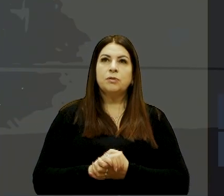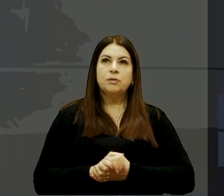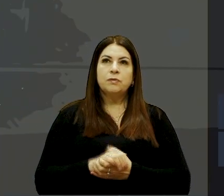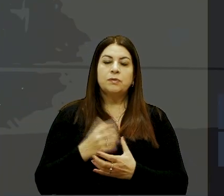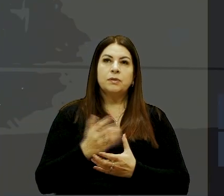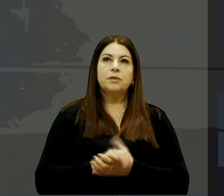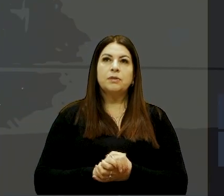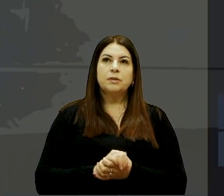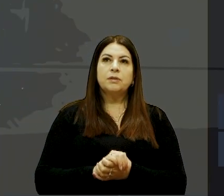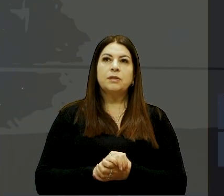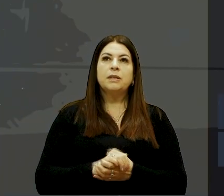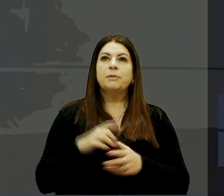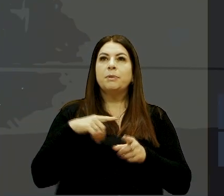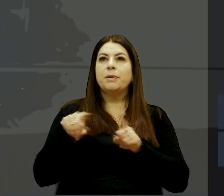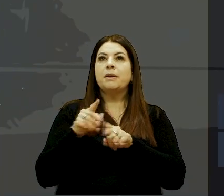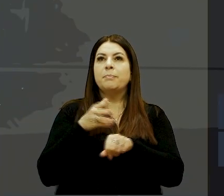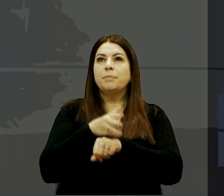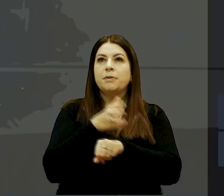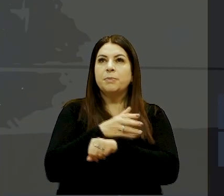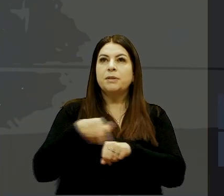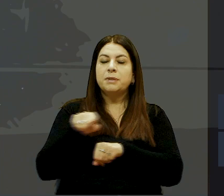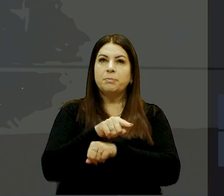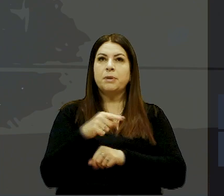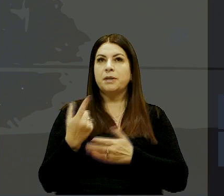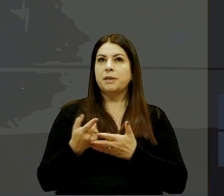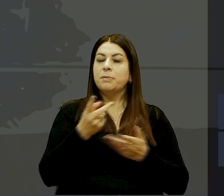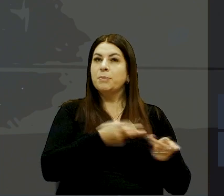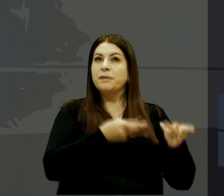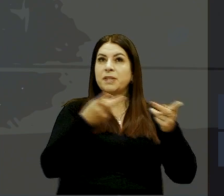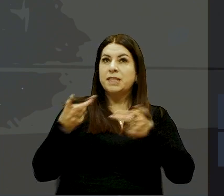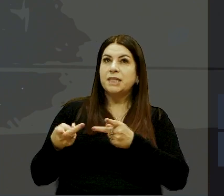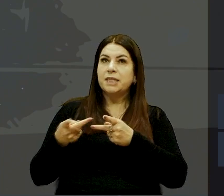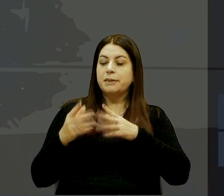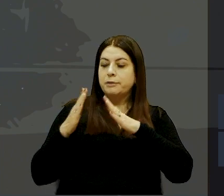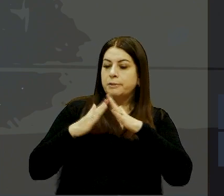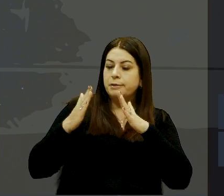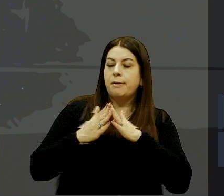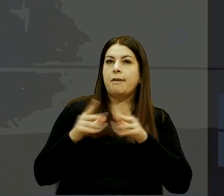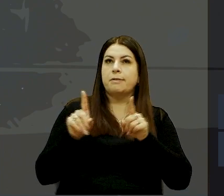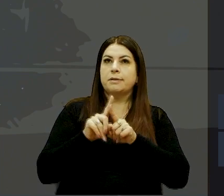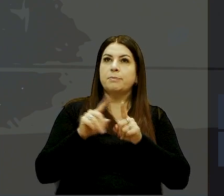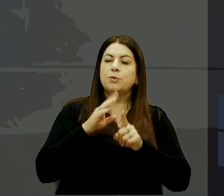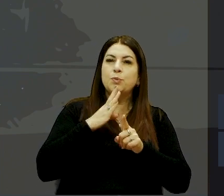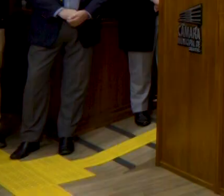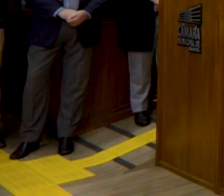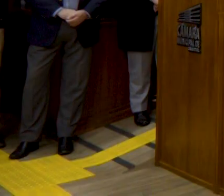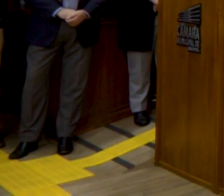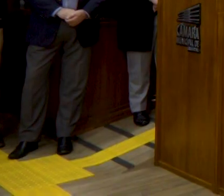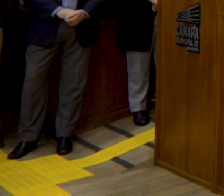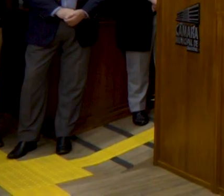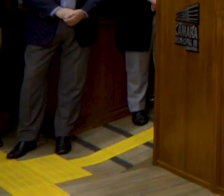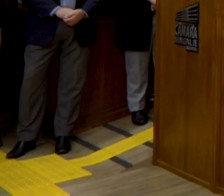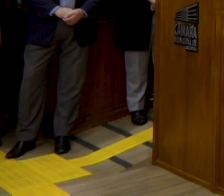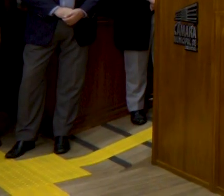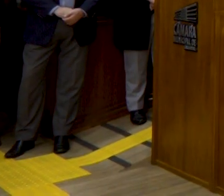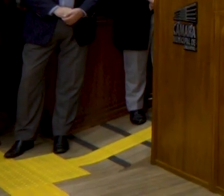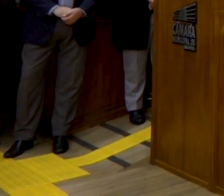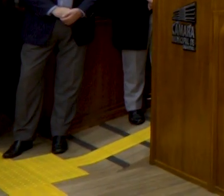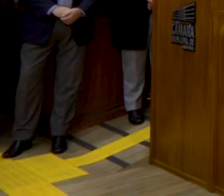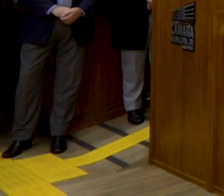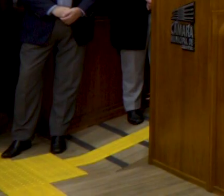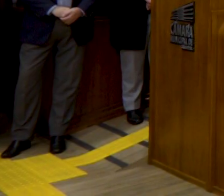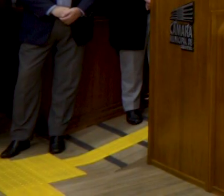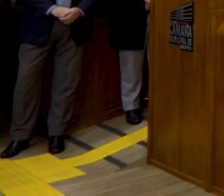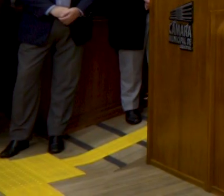somente para participar desse drive, mas também para ir visitar lá a nossa casa, ir visitar, conhecer o nosso trabalho. Também ocupou a tribuna